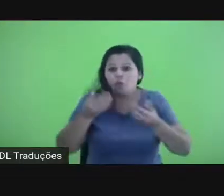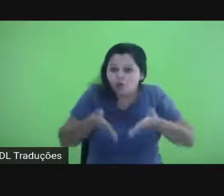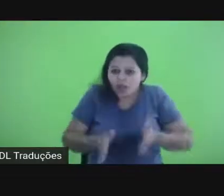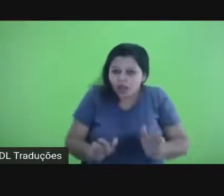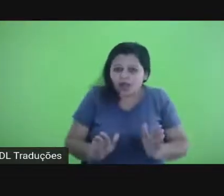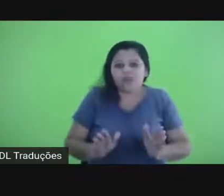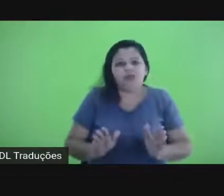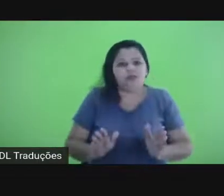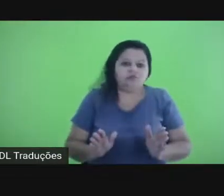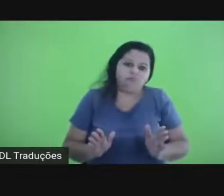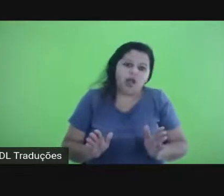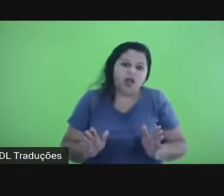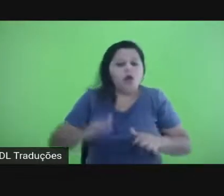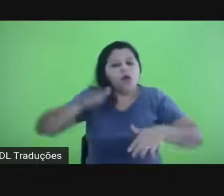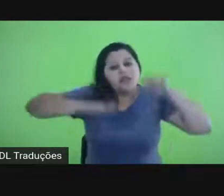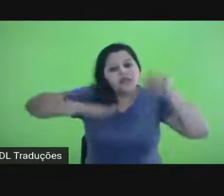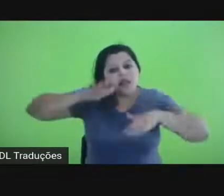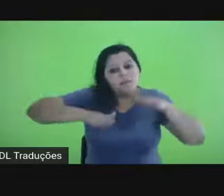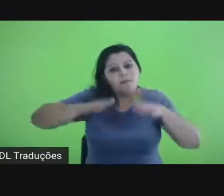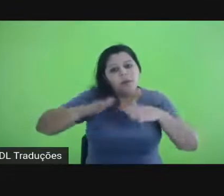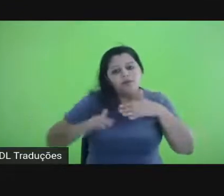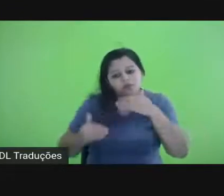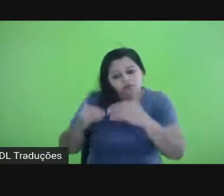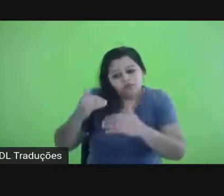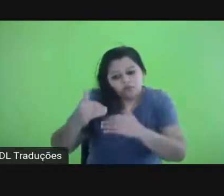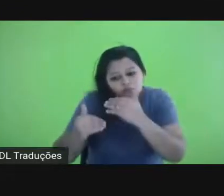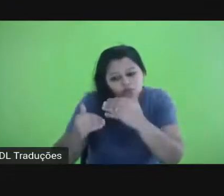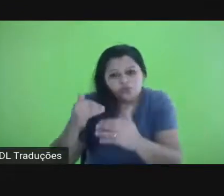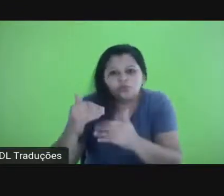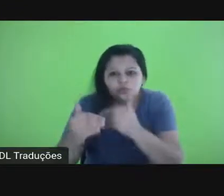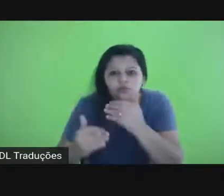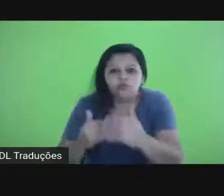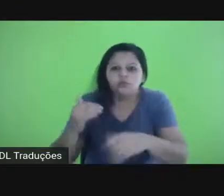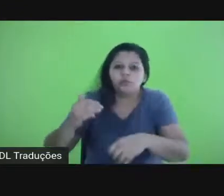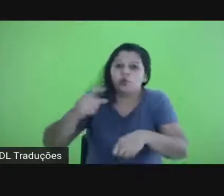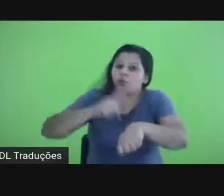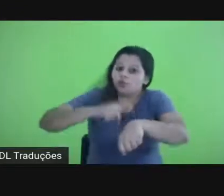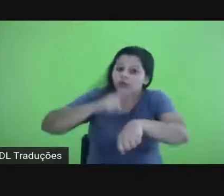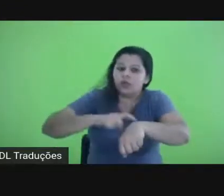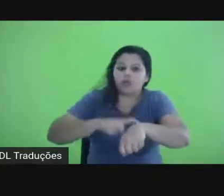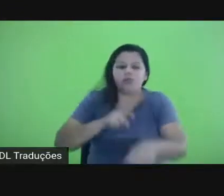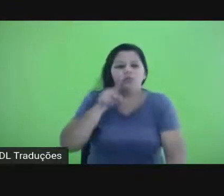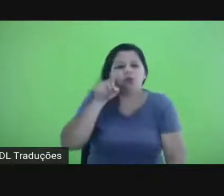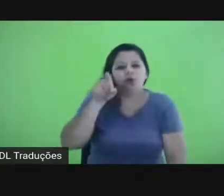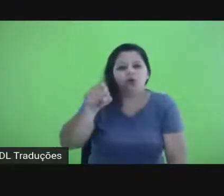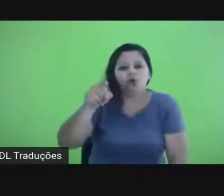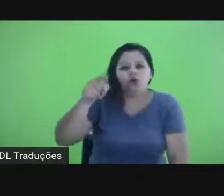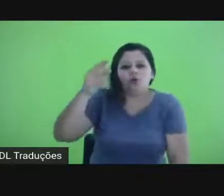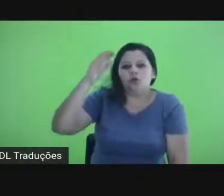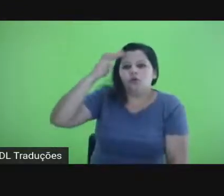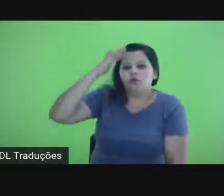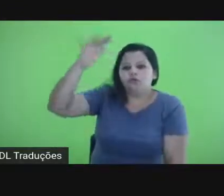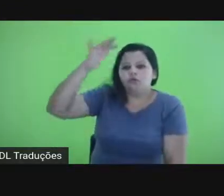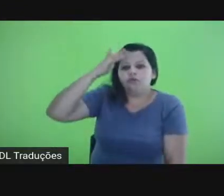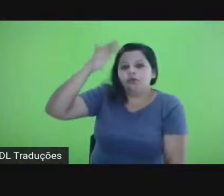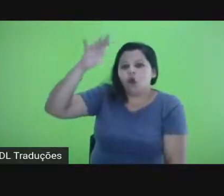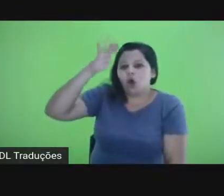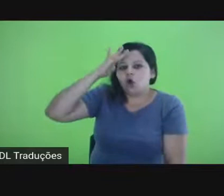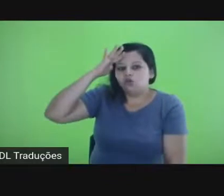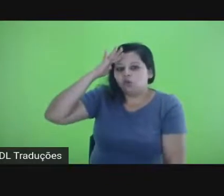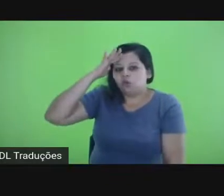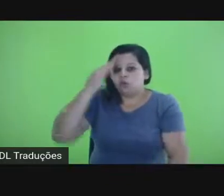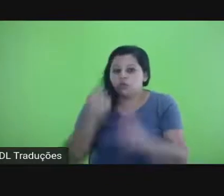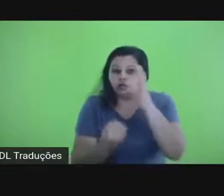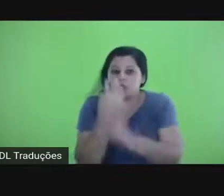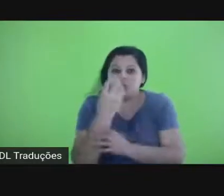né? O Aníbal Quijano, que é o grande pensador que cunhou o conceito de colonialidade,